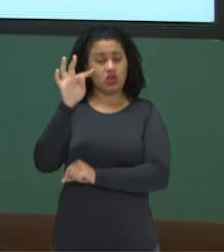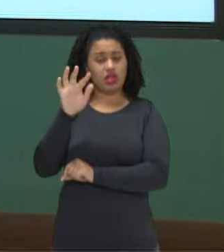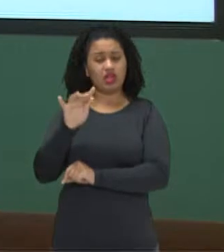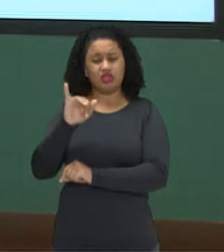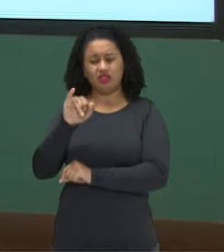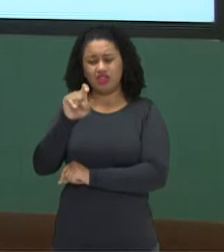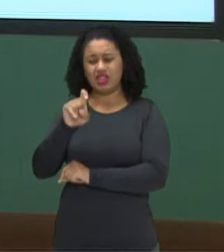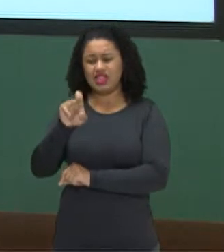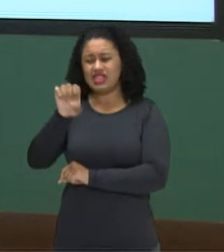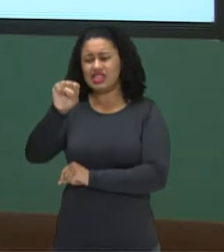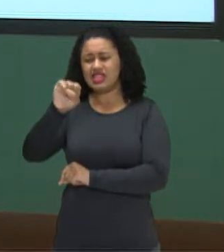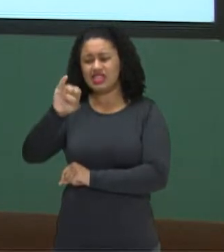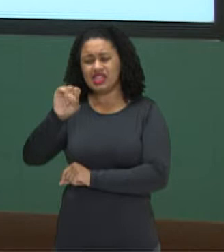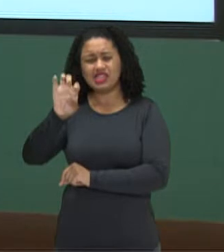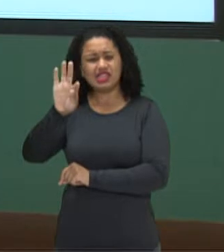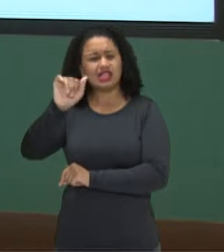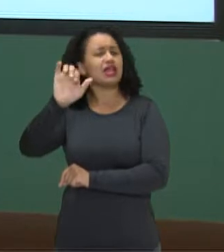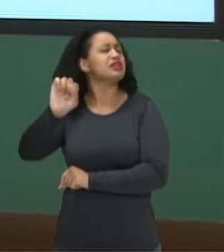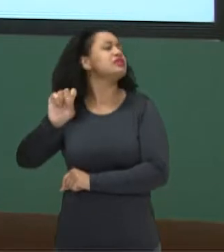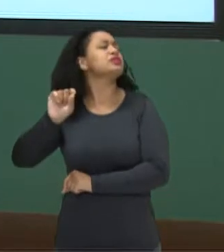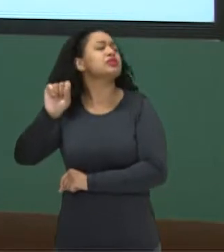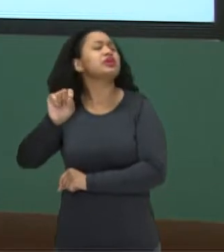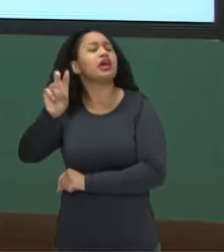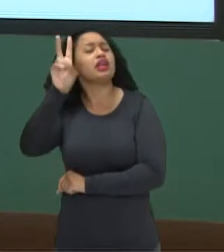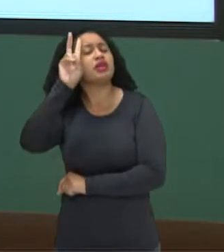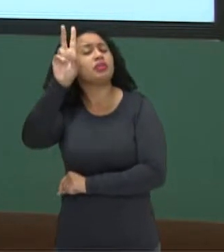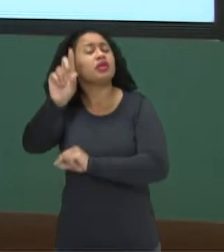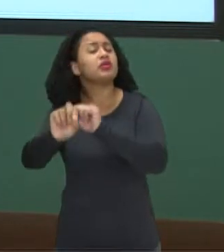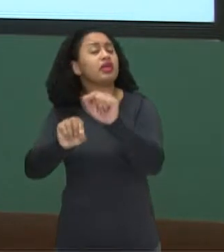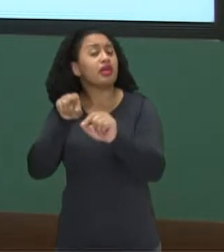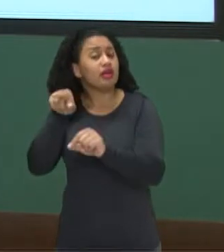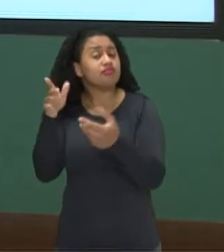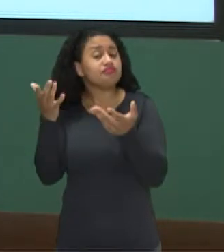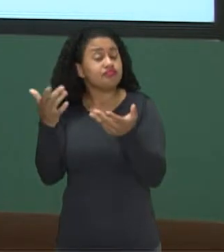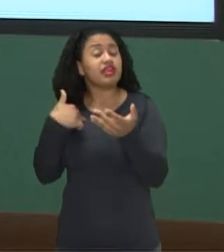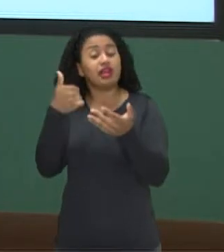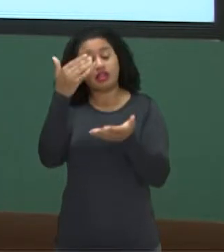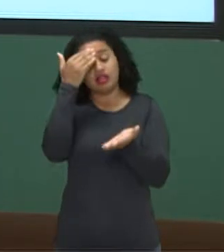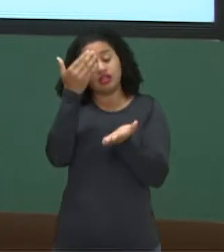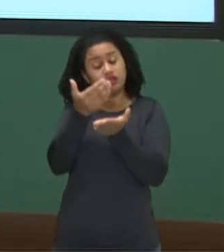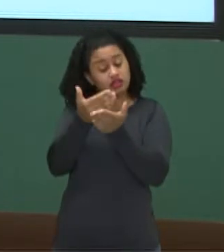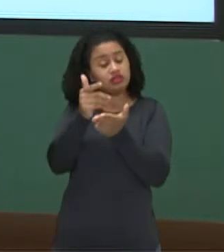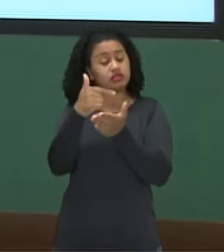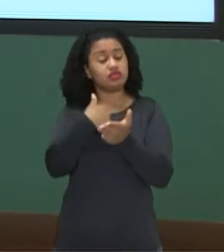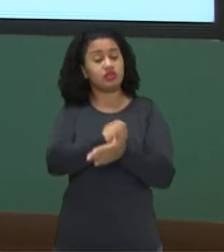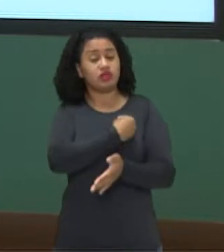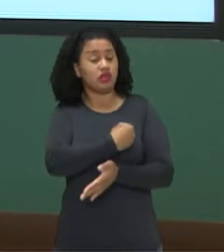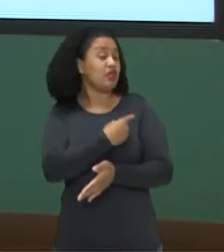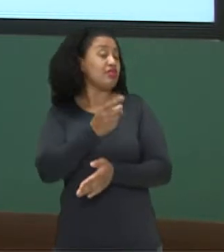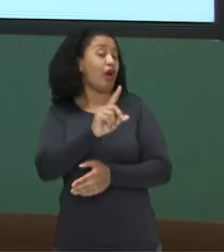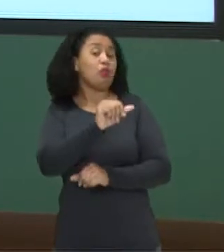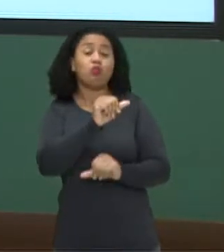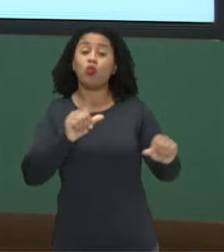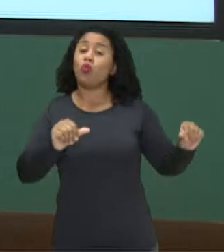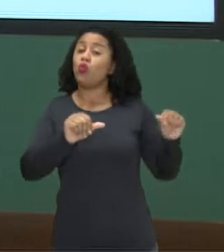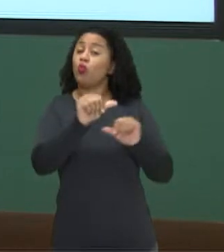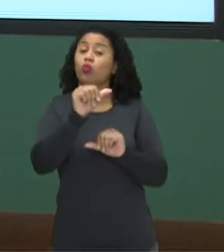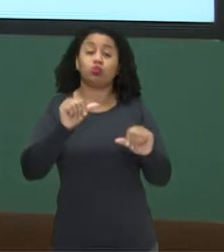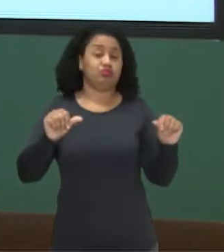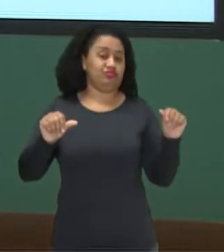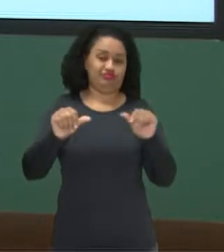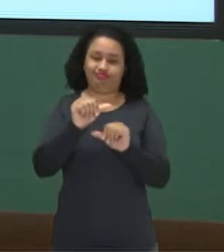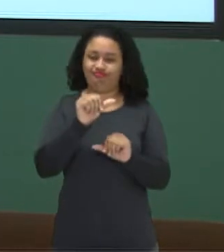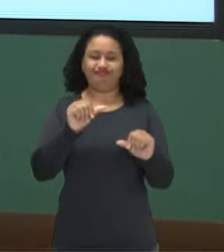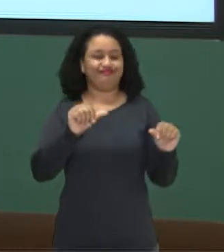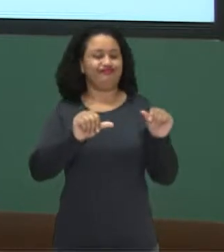lembrar aqui o que é uma teoria fixista? Aquela que acredita que as espécies são imutáveis, que elas não